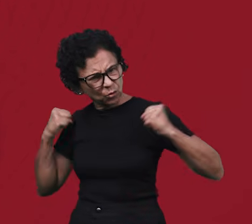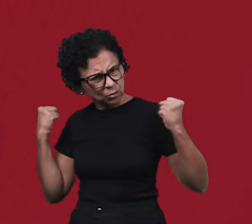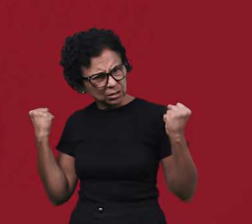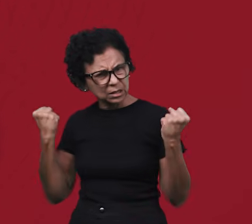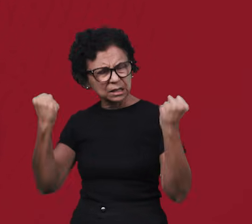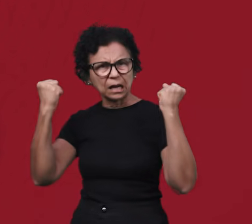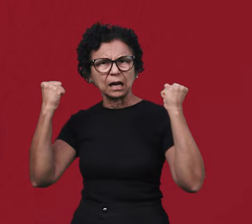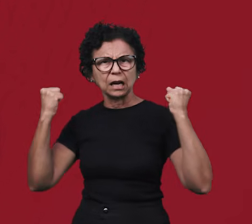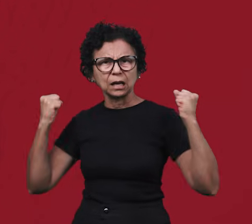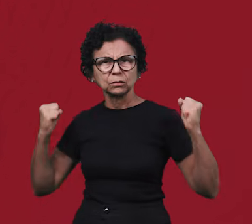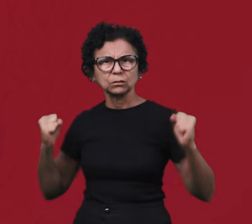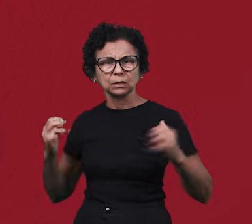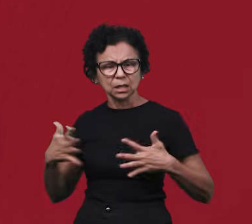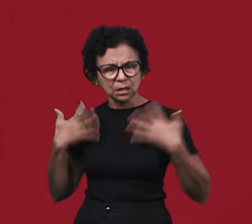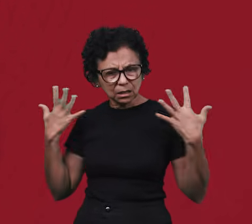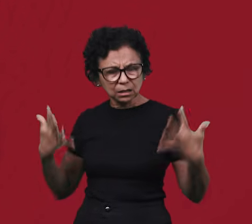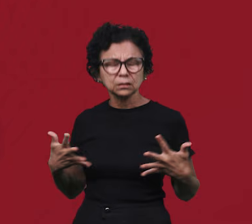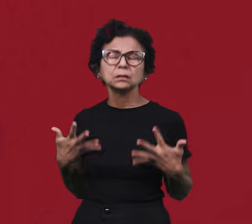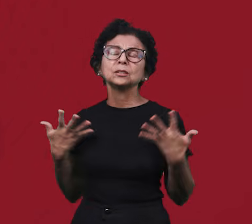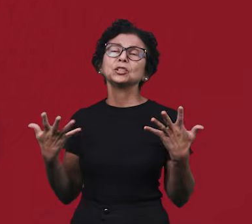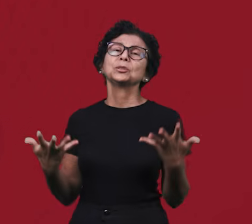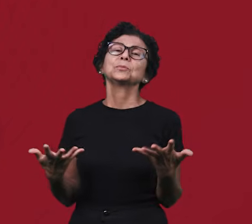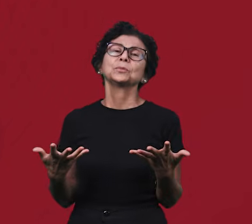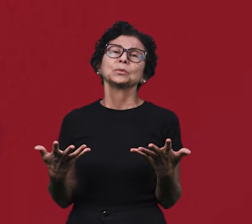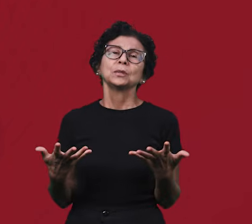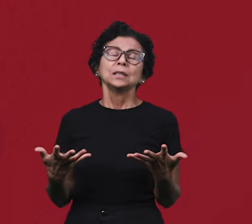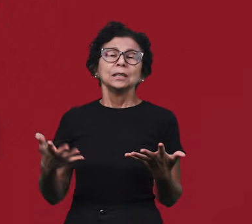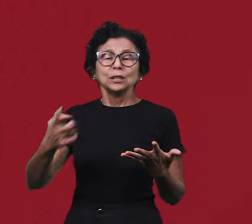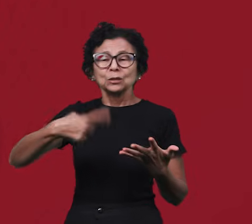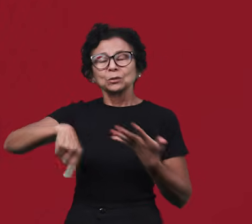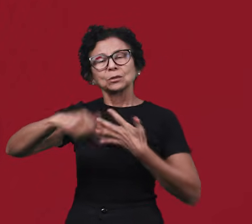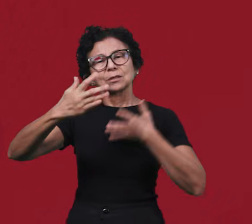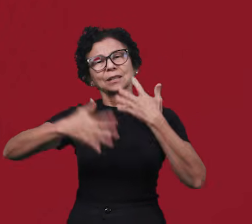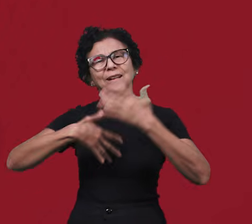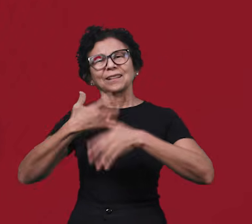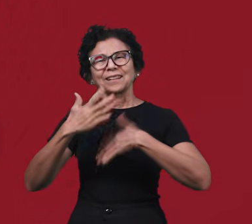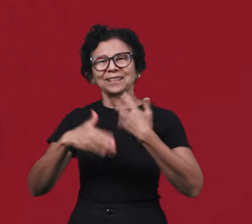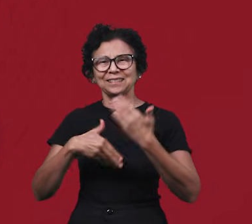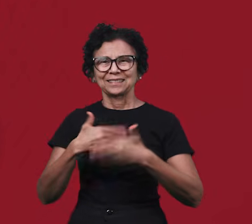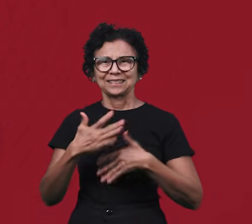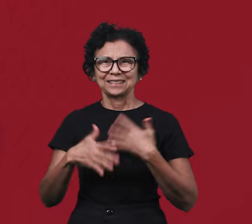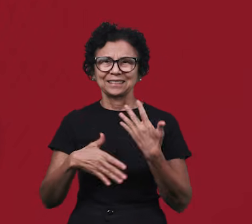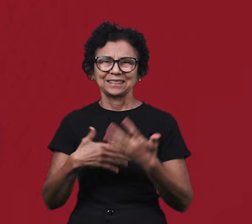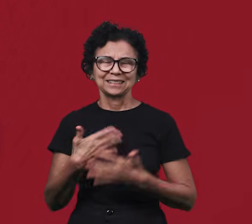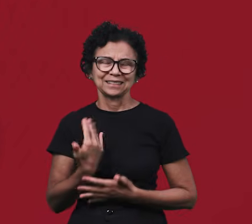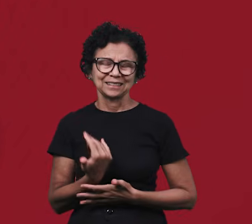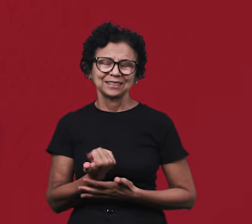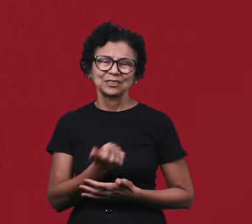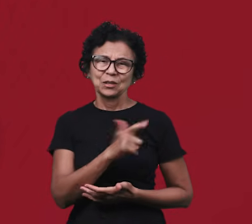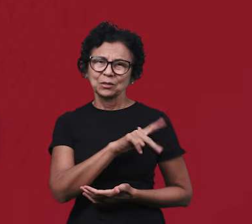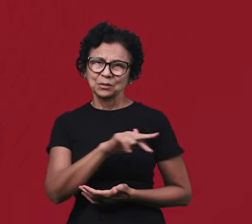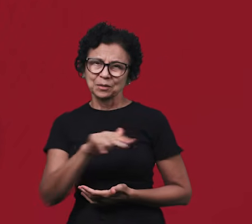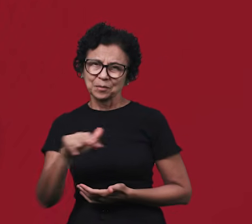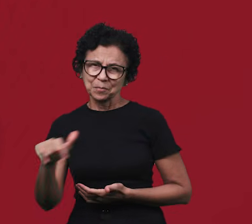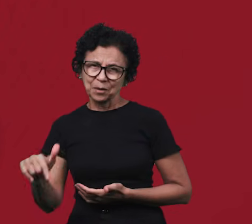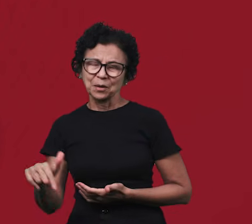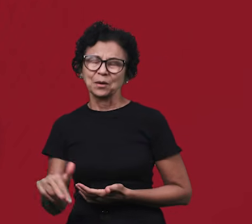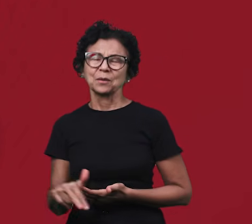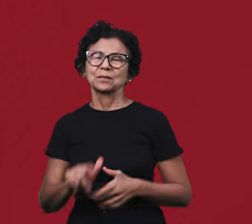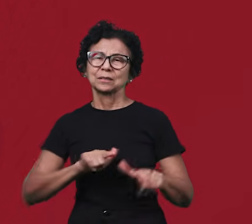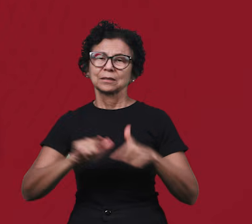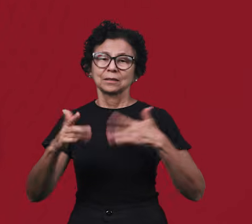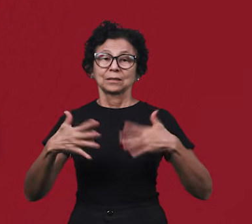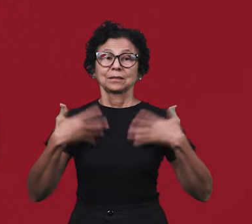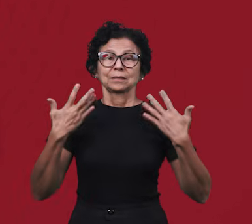foram também trabalhar, e era uma alegria só no coração de todos os irmãos ali, trabalhavam com